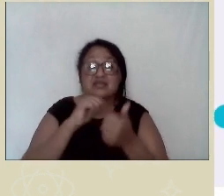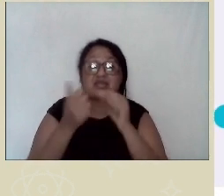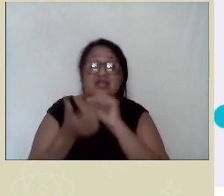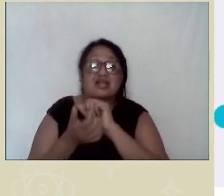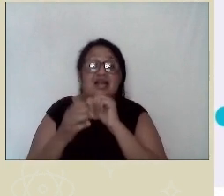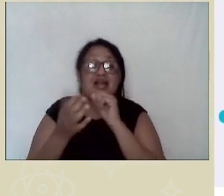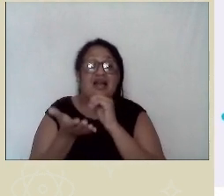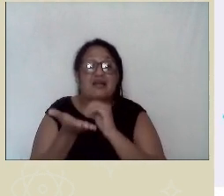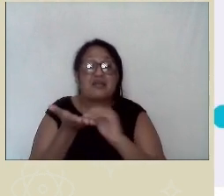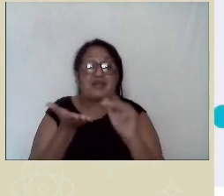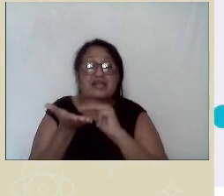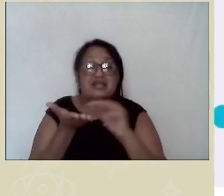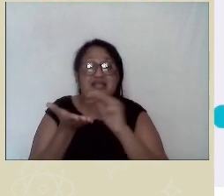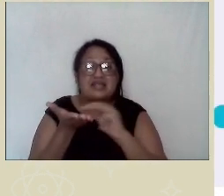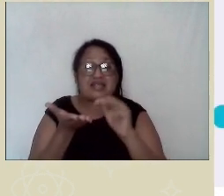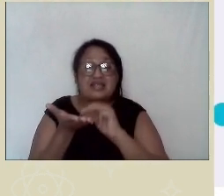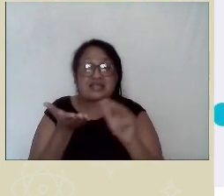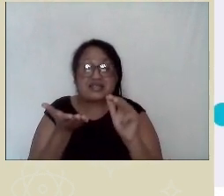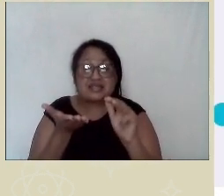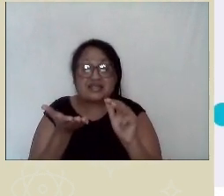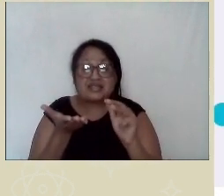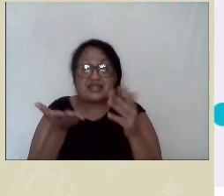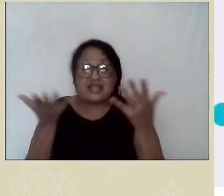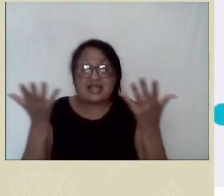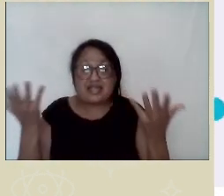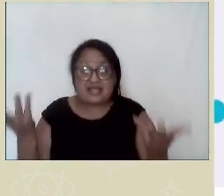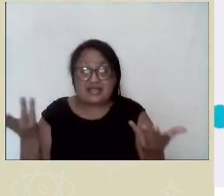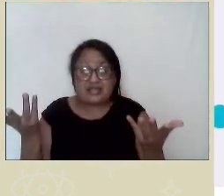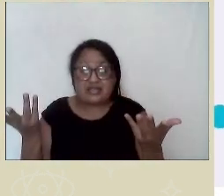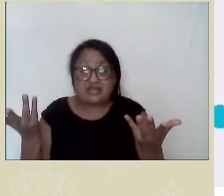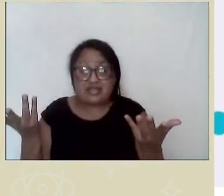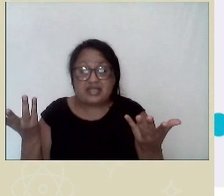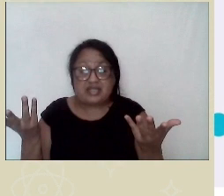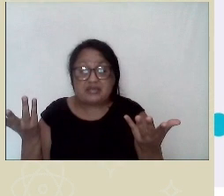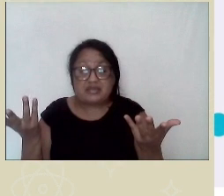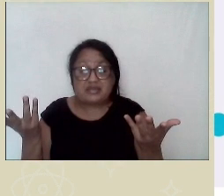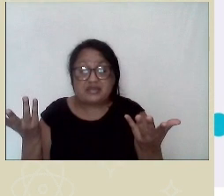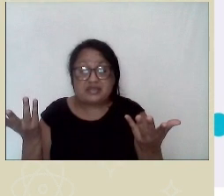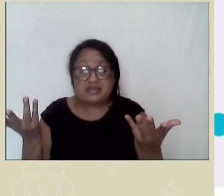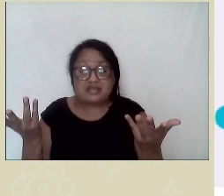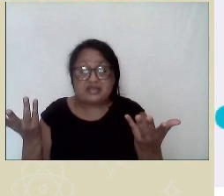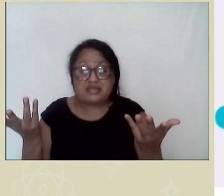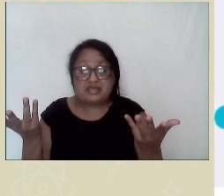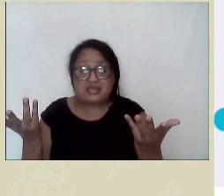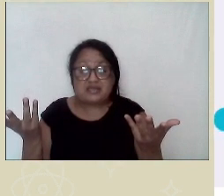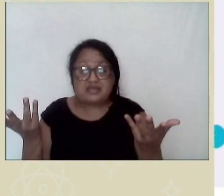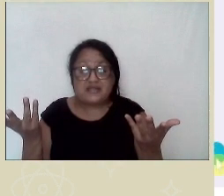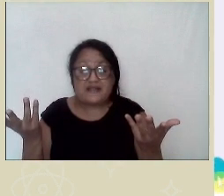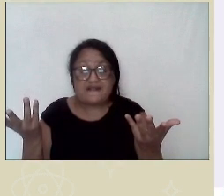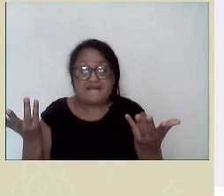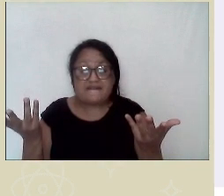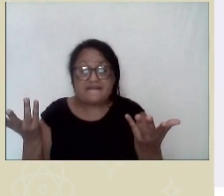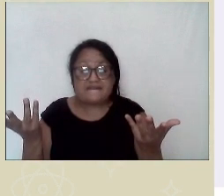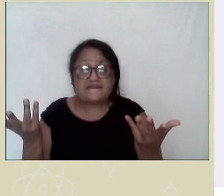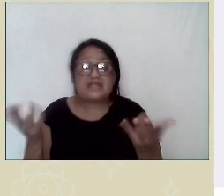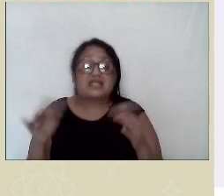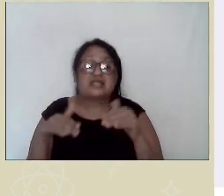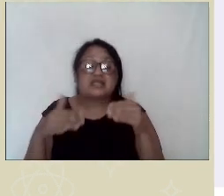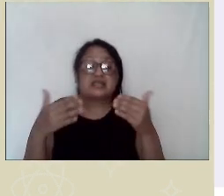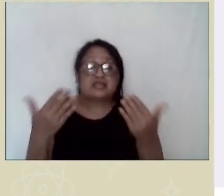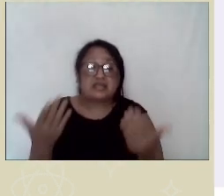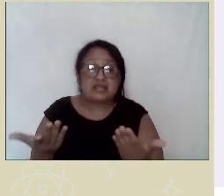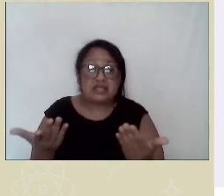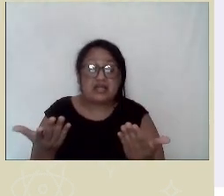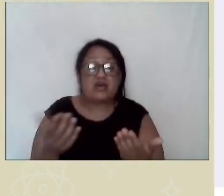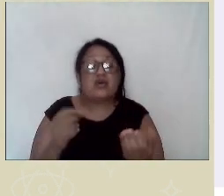públicos e organizam reuniões parecidas às conferências anuais dos gremios como qualquer outra indústria então está aqui a